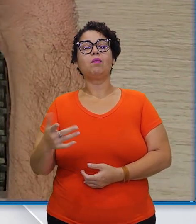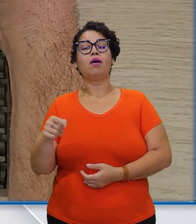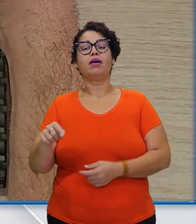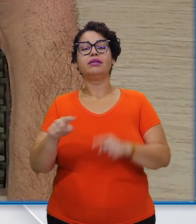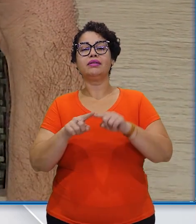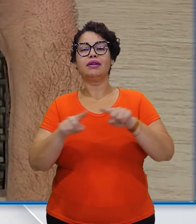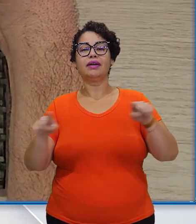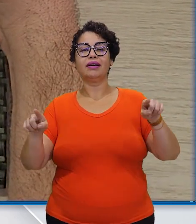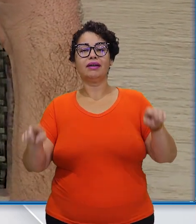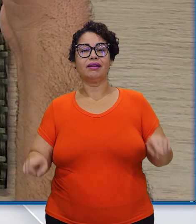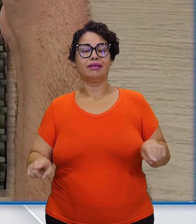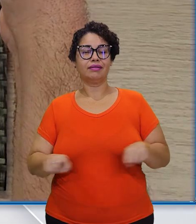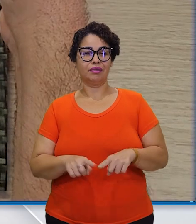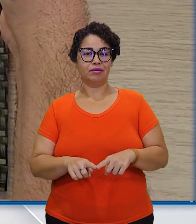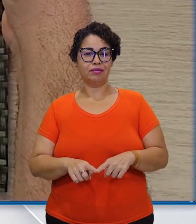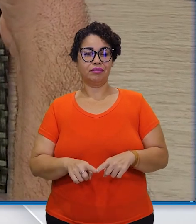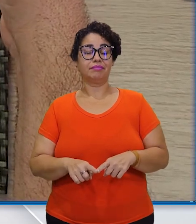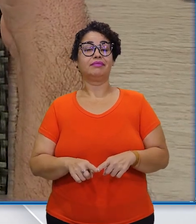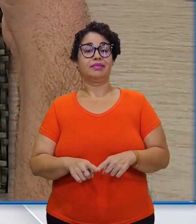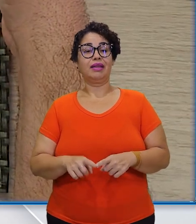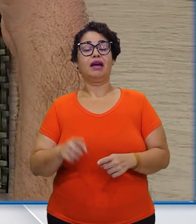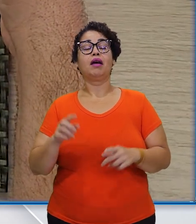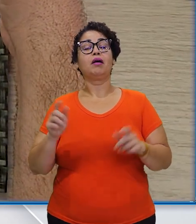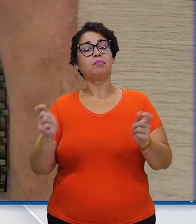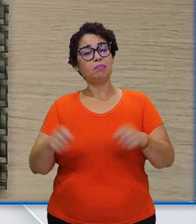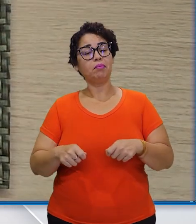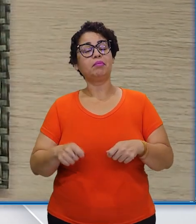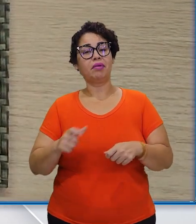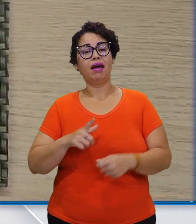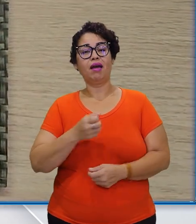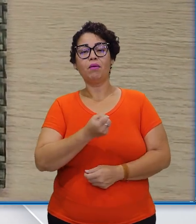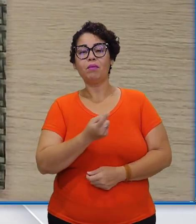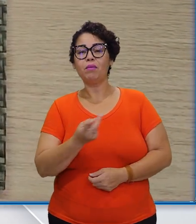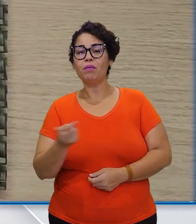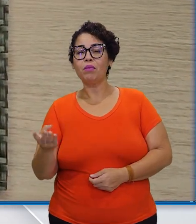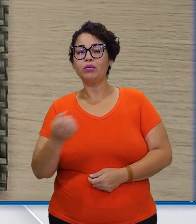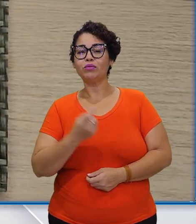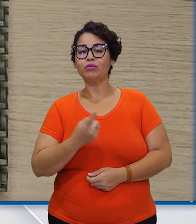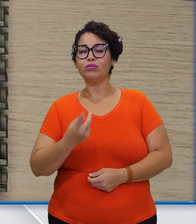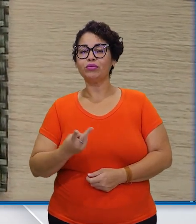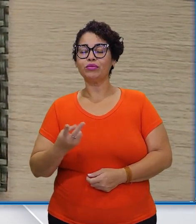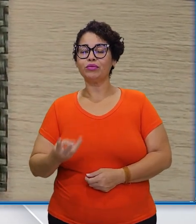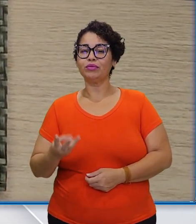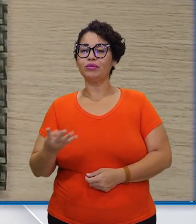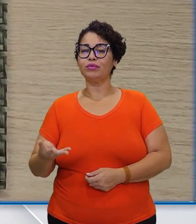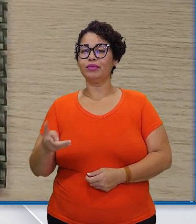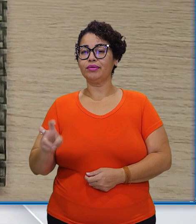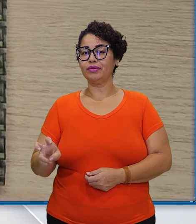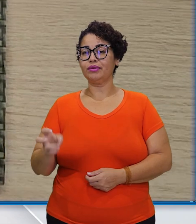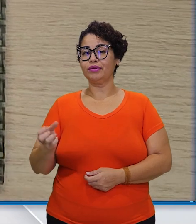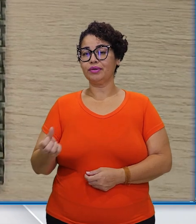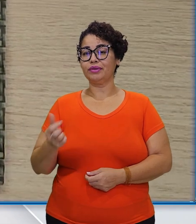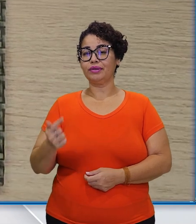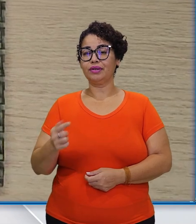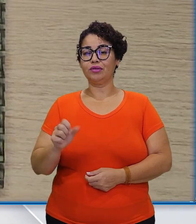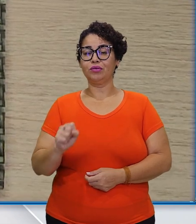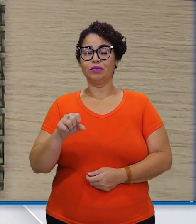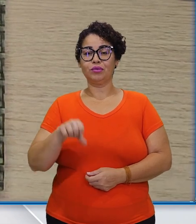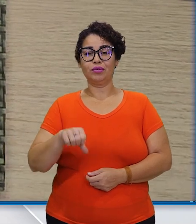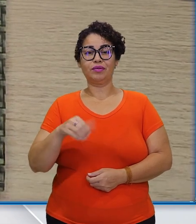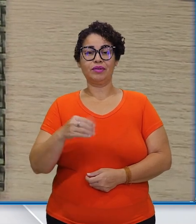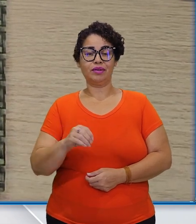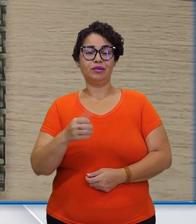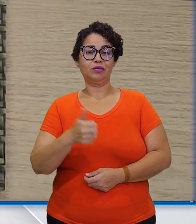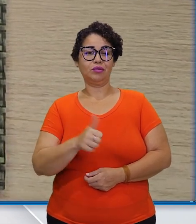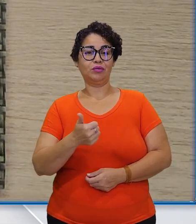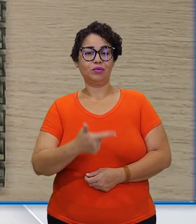deste retângulo? Uma opção é contar os quadradinhos, né? 1, 2, 3, 4, 5, 6, 7, 8,